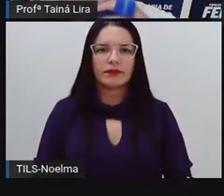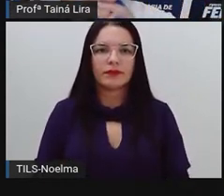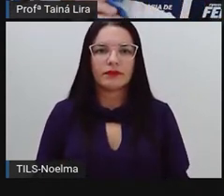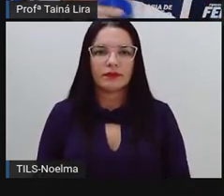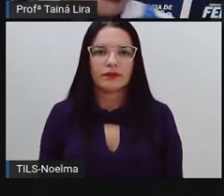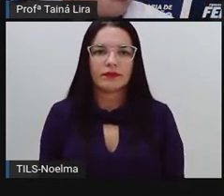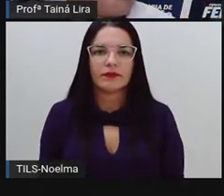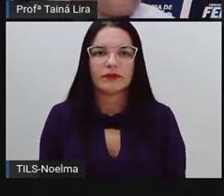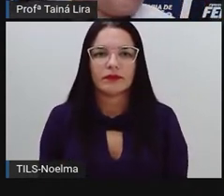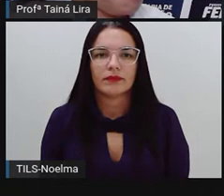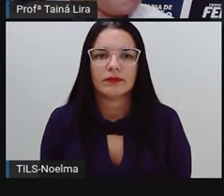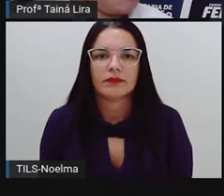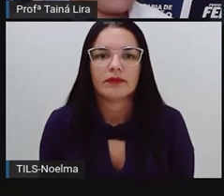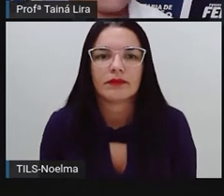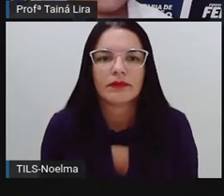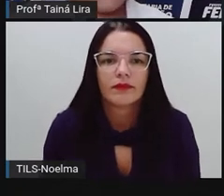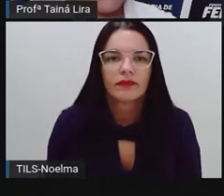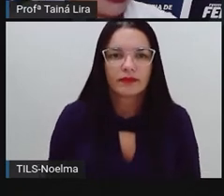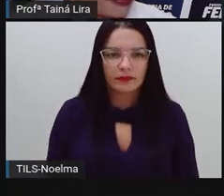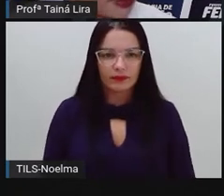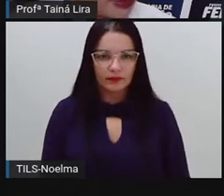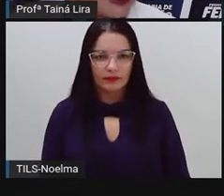E aí